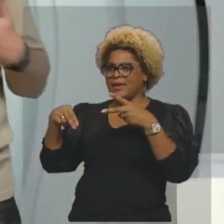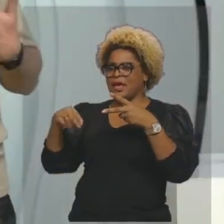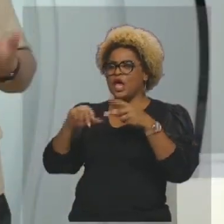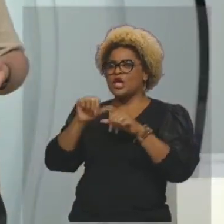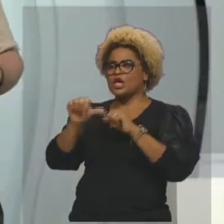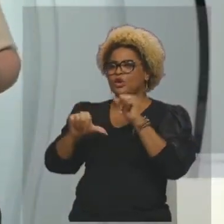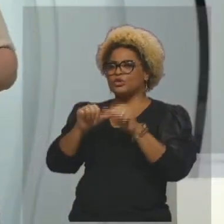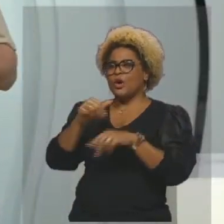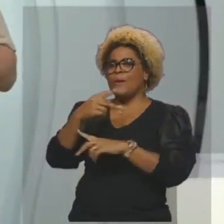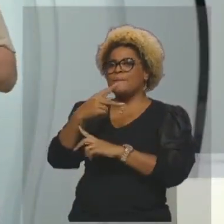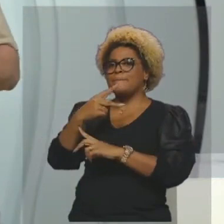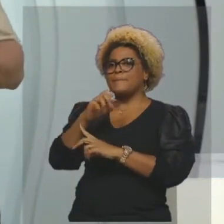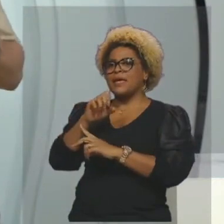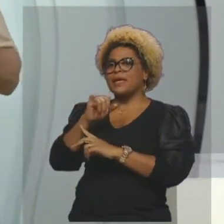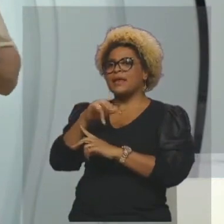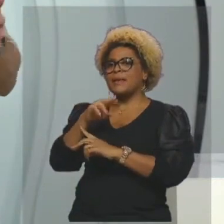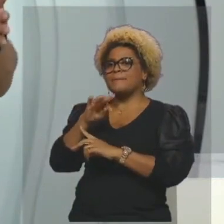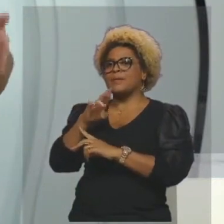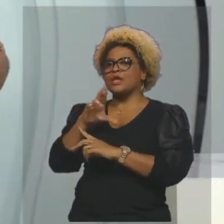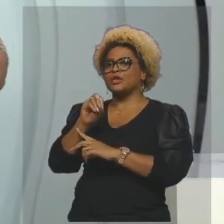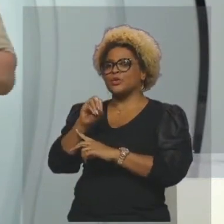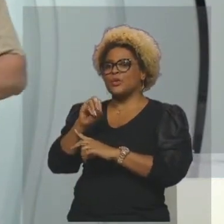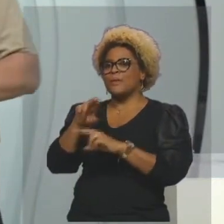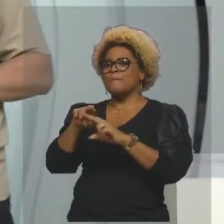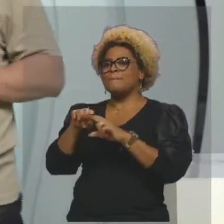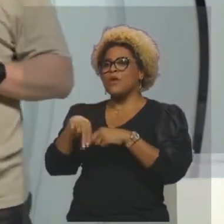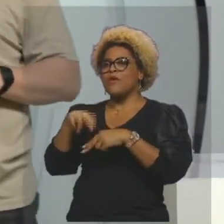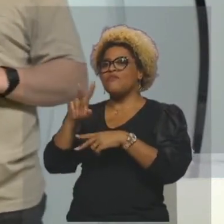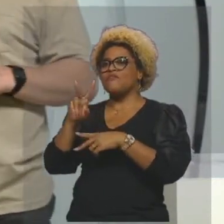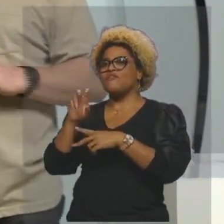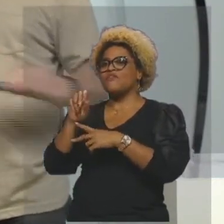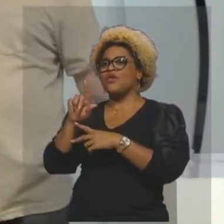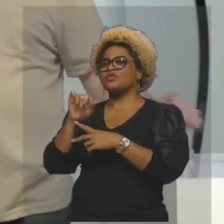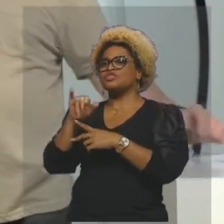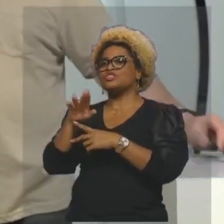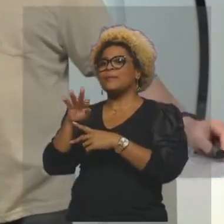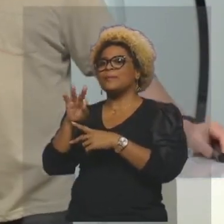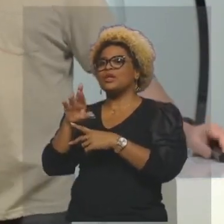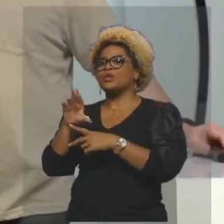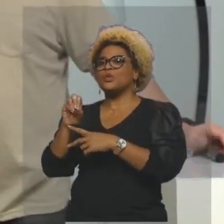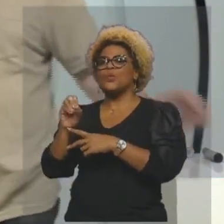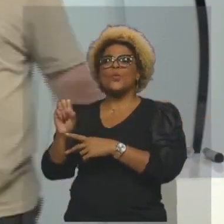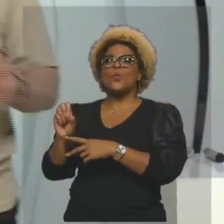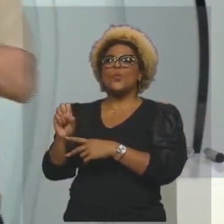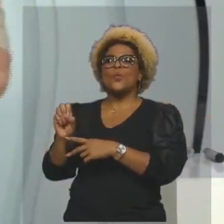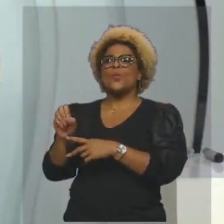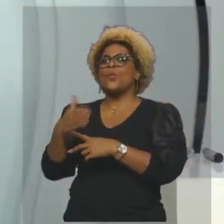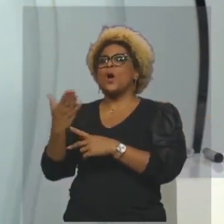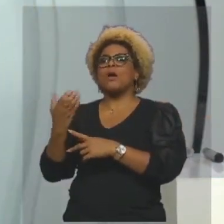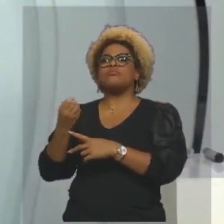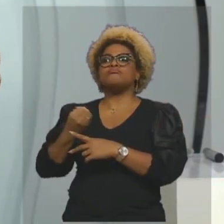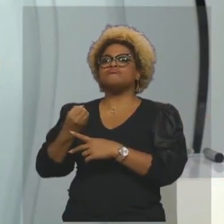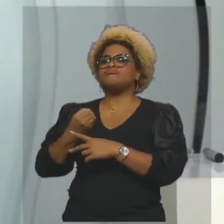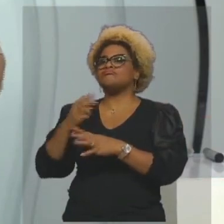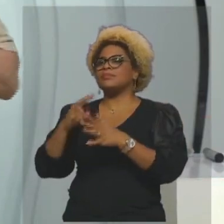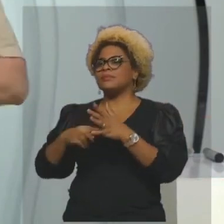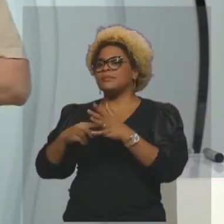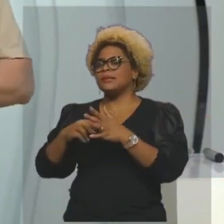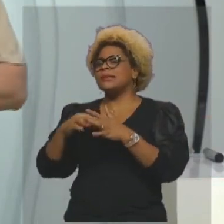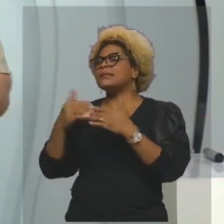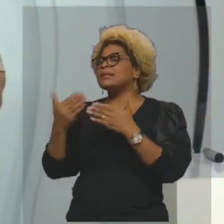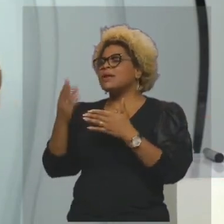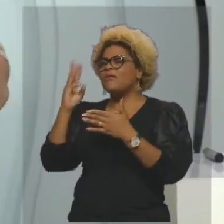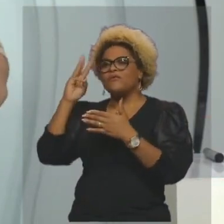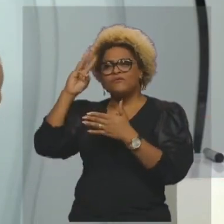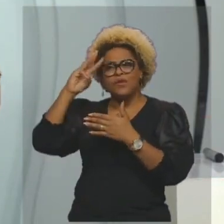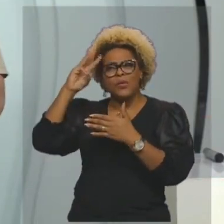os valores lidos por esses dispositivos? Tá? Então, vamos recordar o que a gente falou lá na aula 1 deste